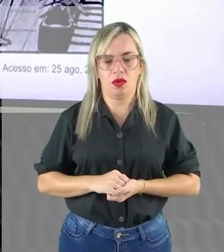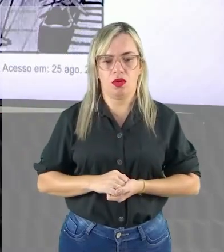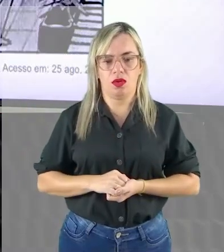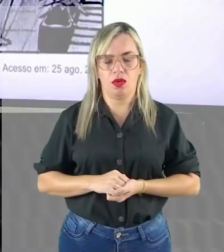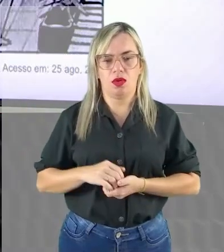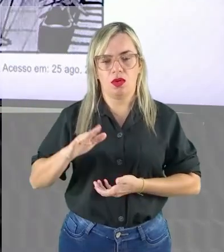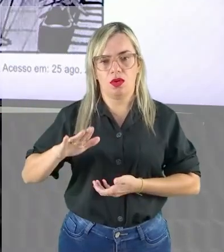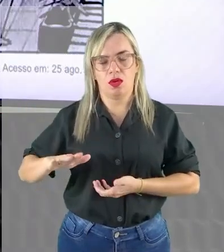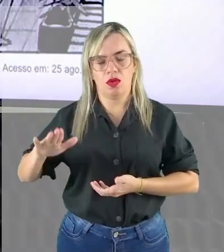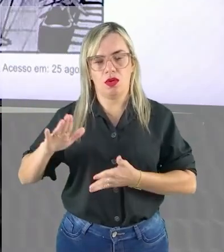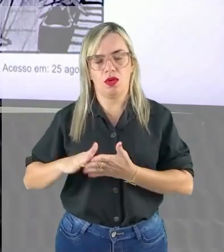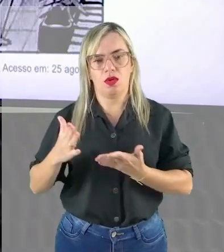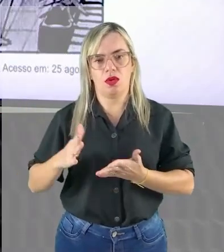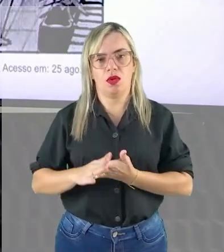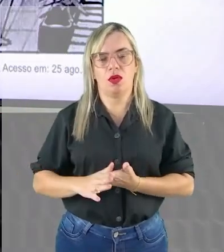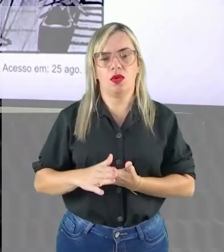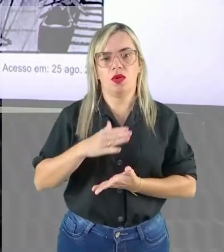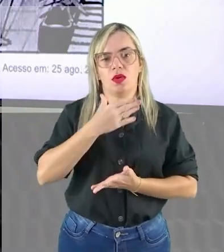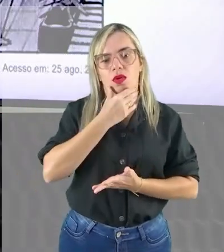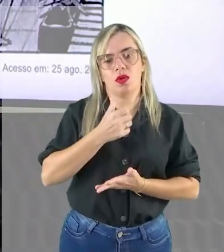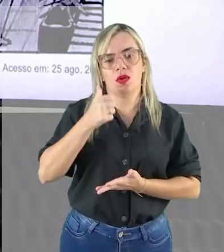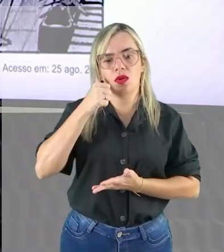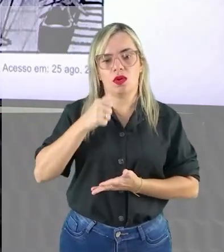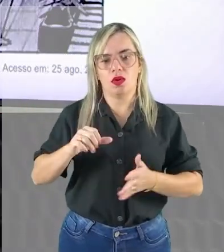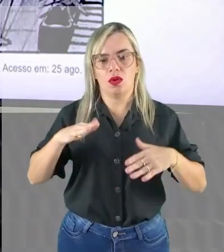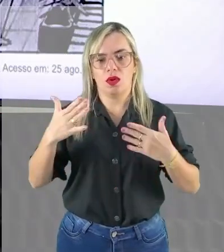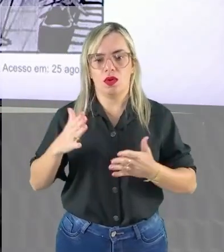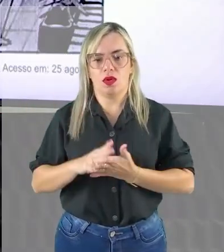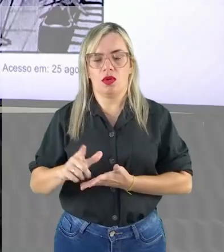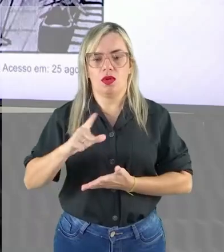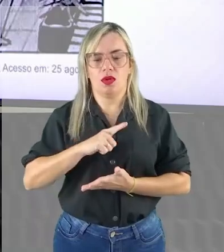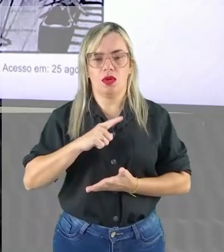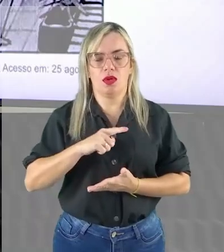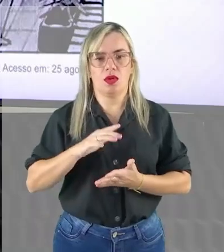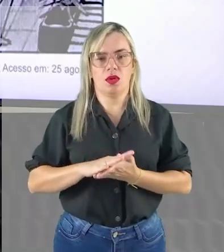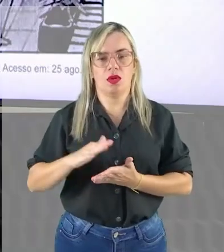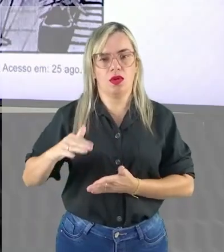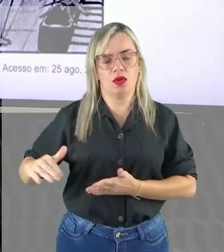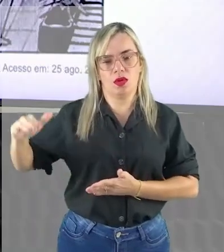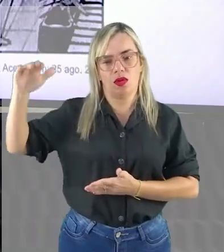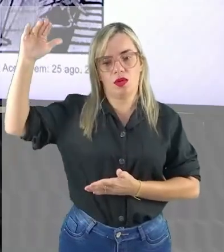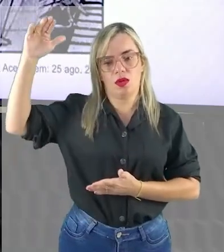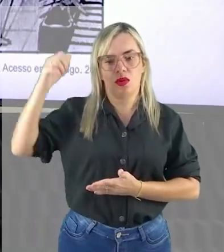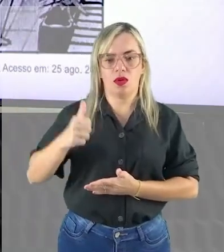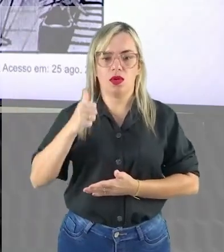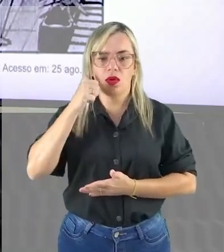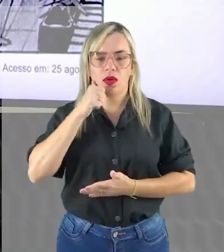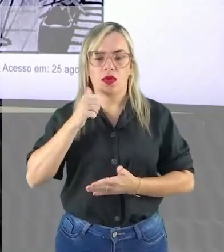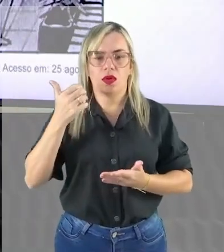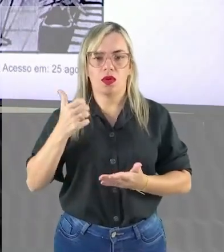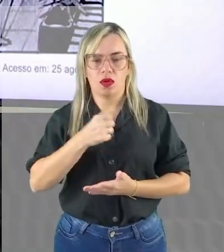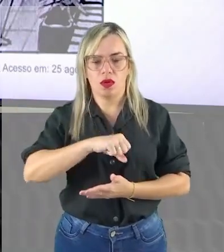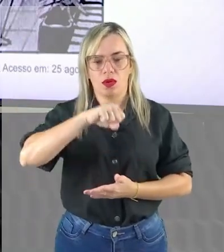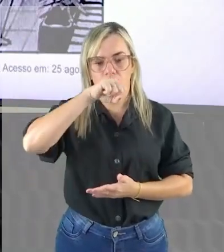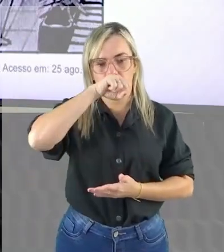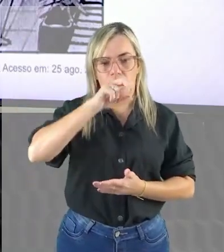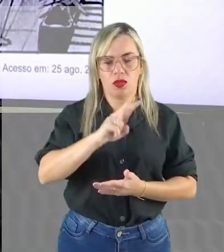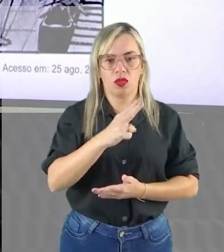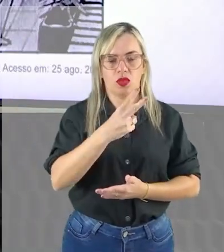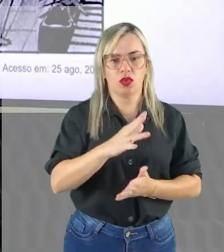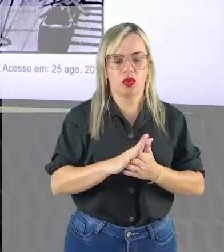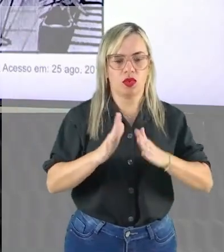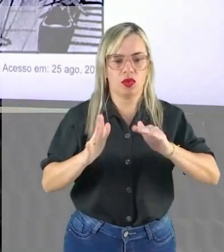uma garotinha ali comendo e tem uma senhora. Então a gente entende que aquela é uma mãe e aqui duas